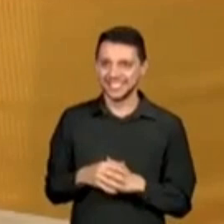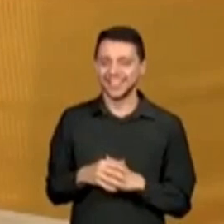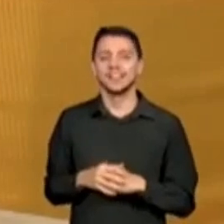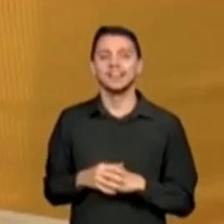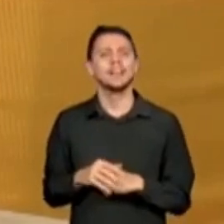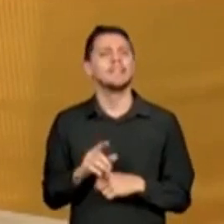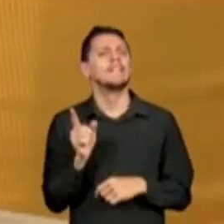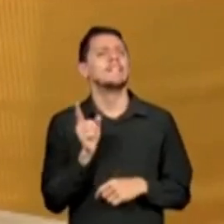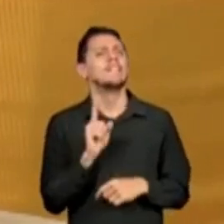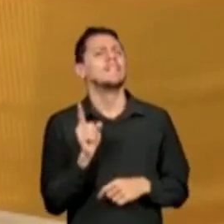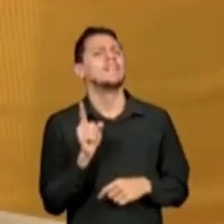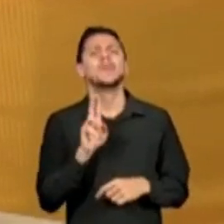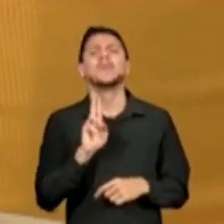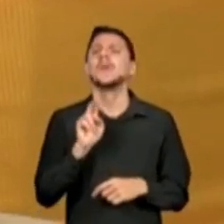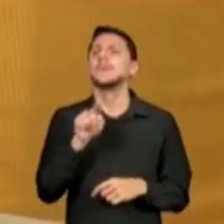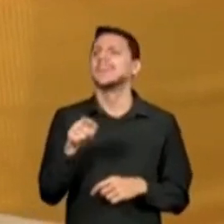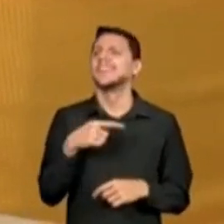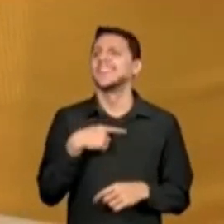Não.